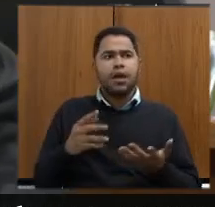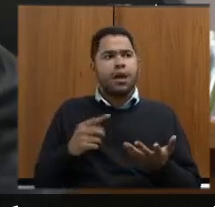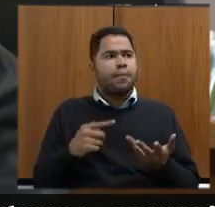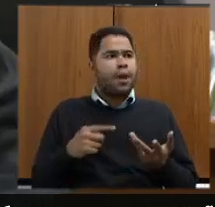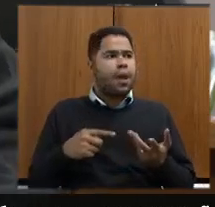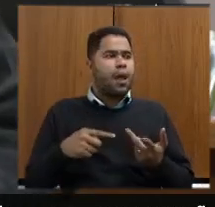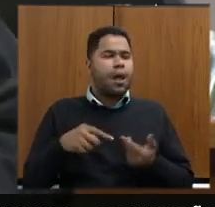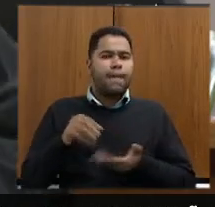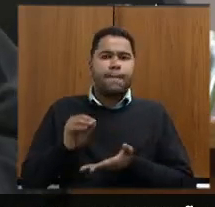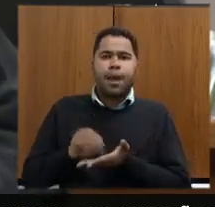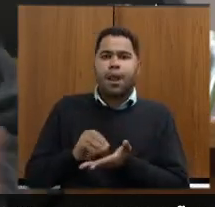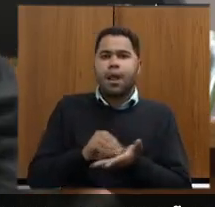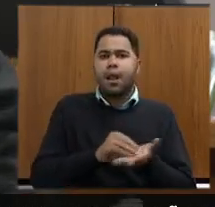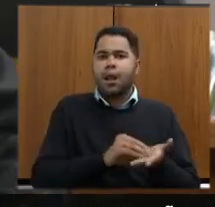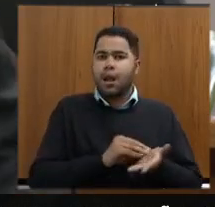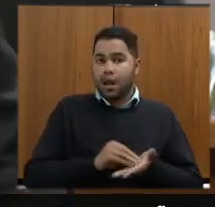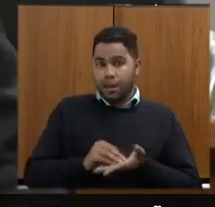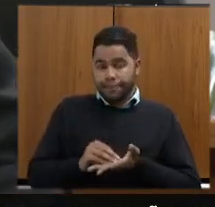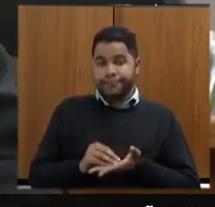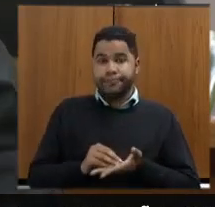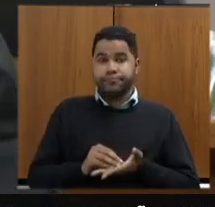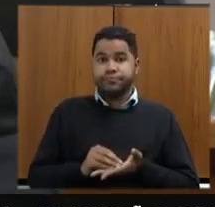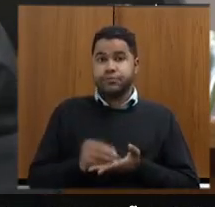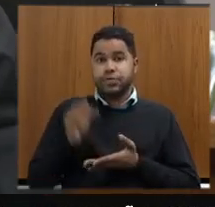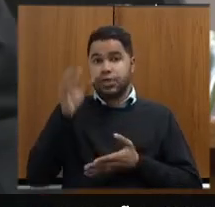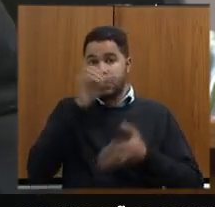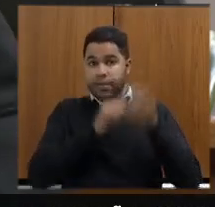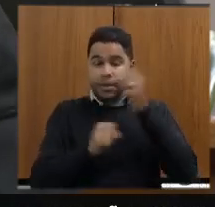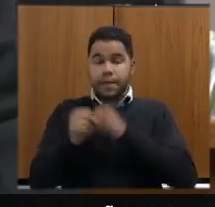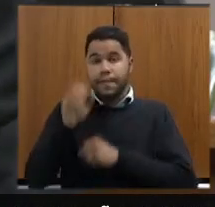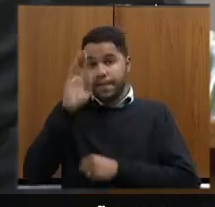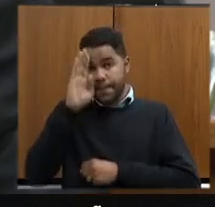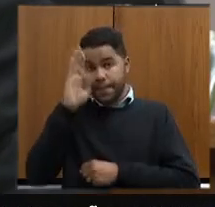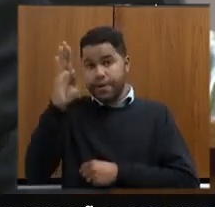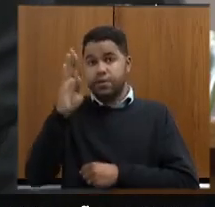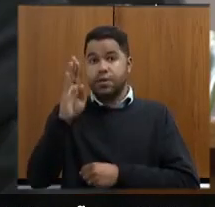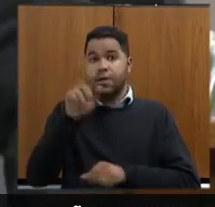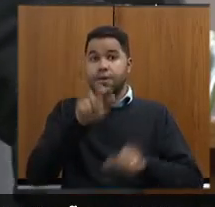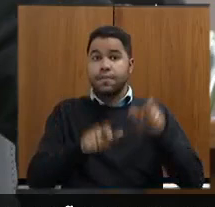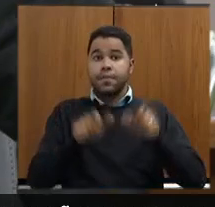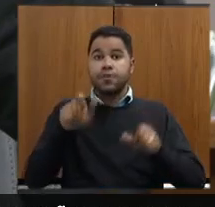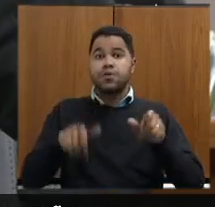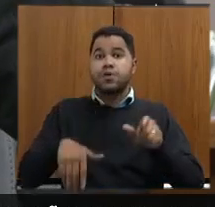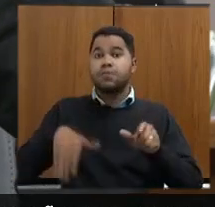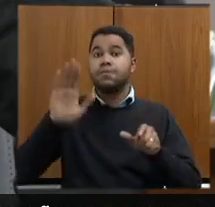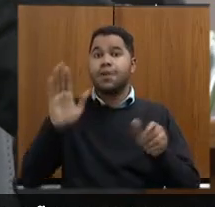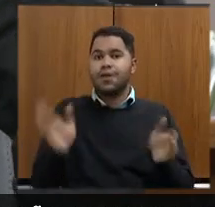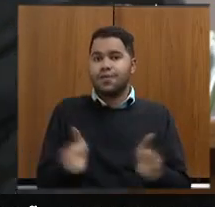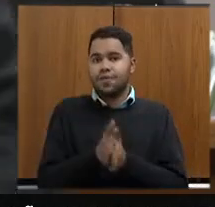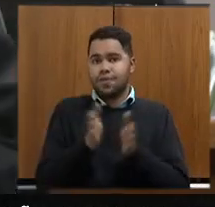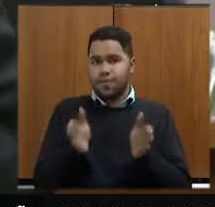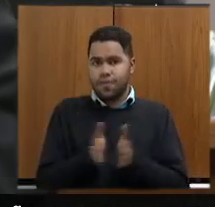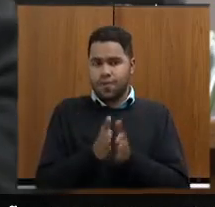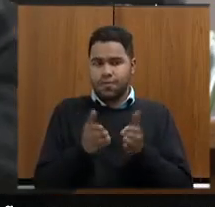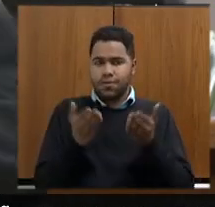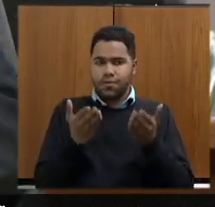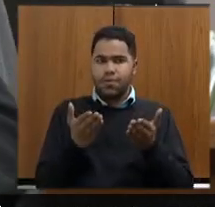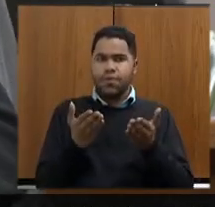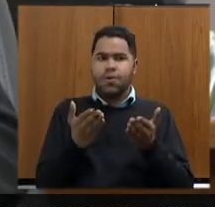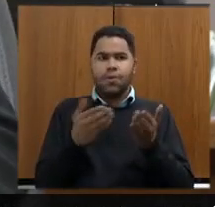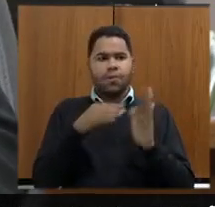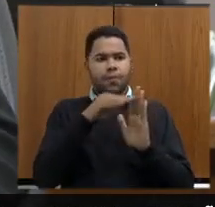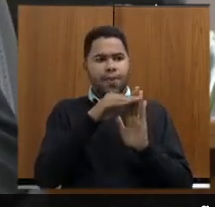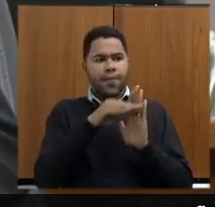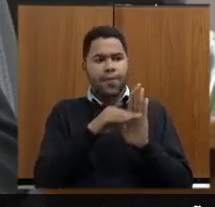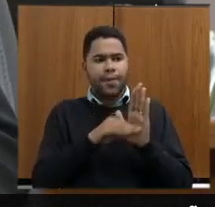de defasagem é de aprendizagem principalmente para as pessoas mais pobres e você ter uma